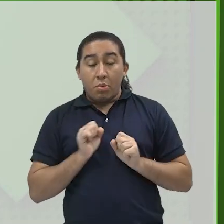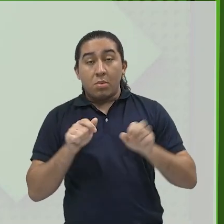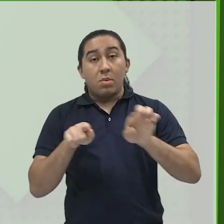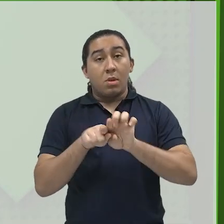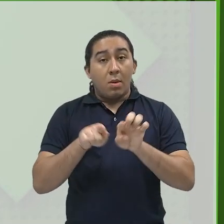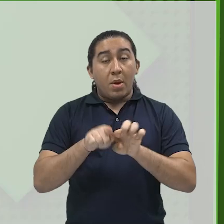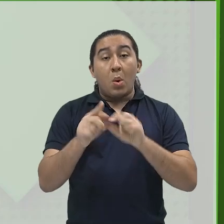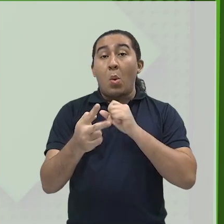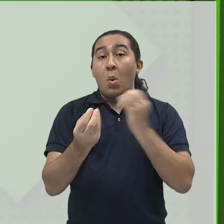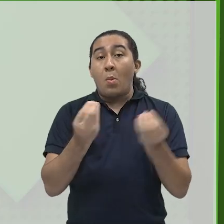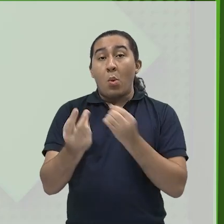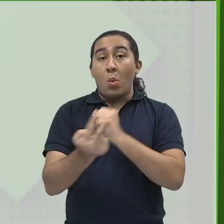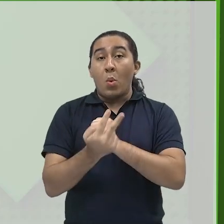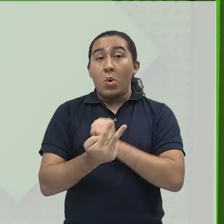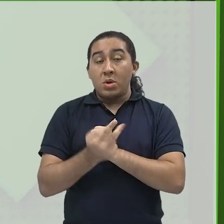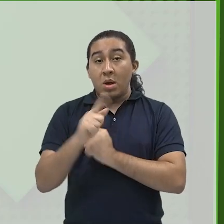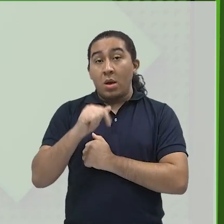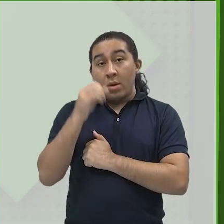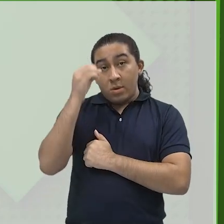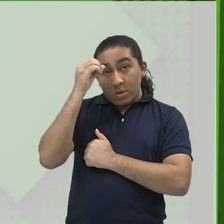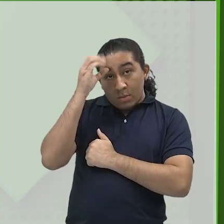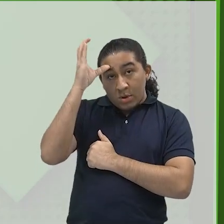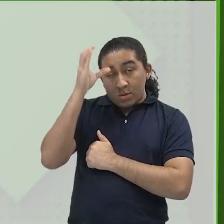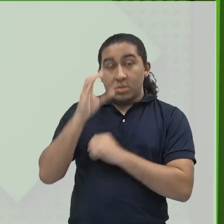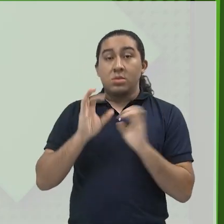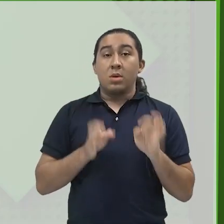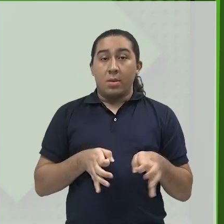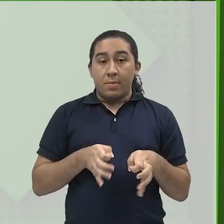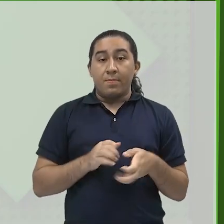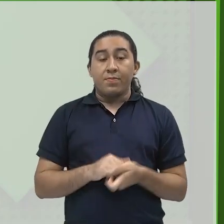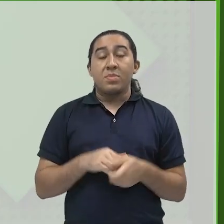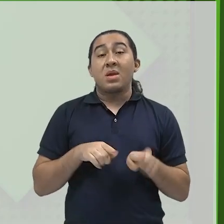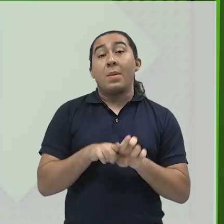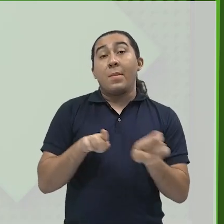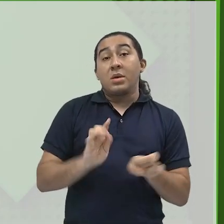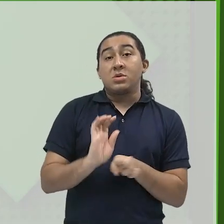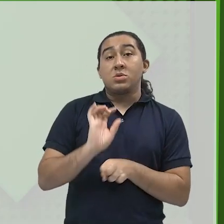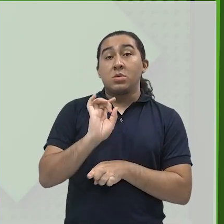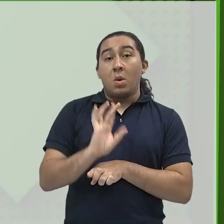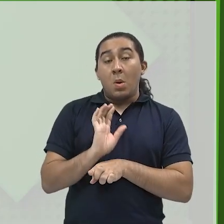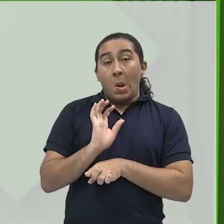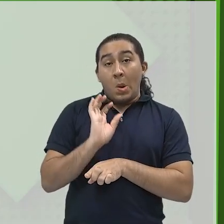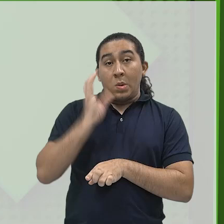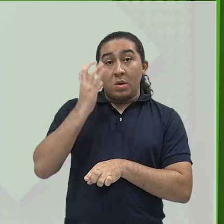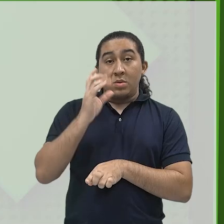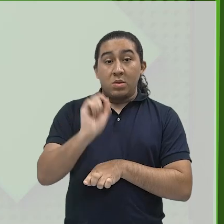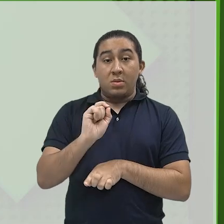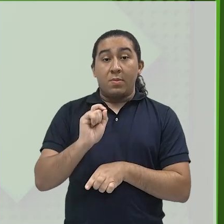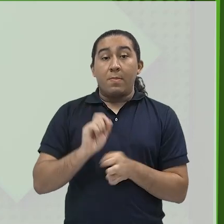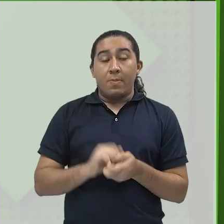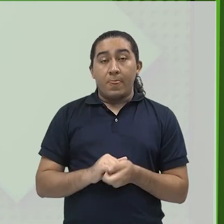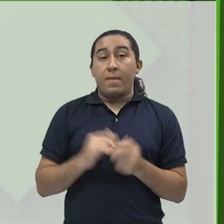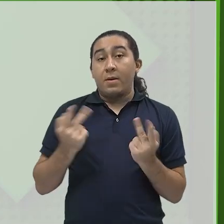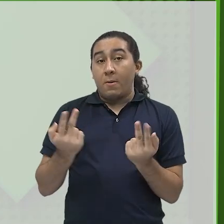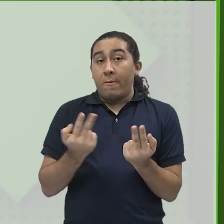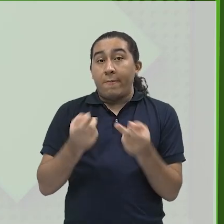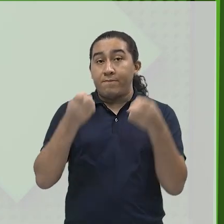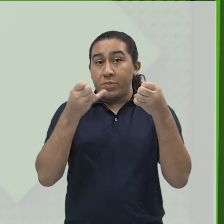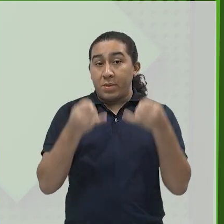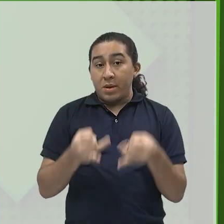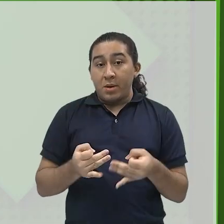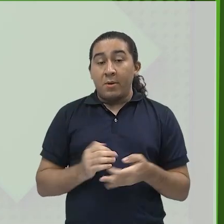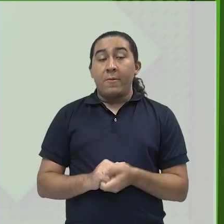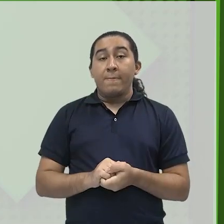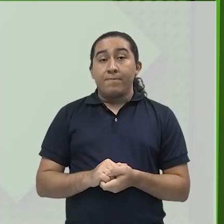tratamentos, né, a nível de conhecimento, mas só acontece, como eu falei para vocês, a